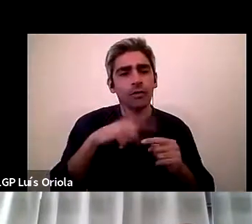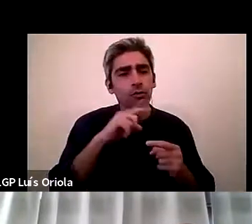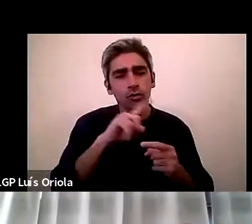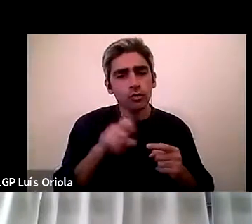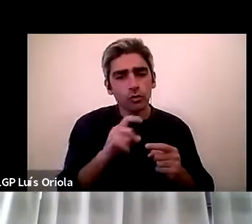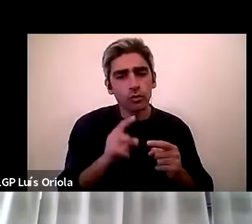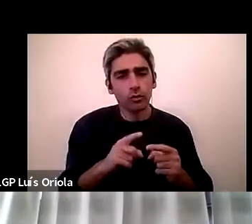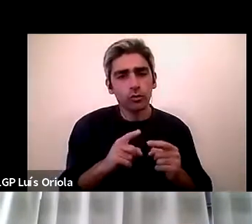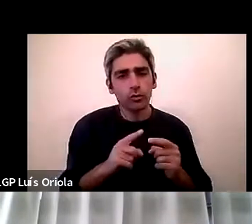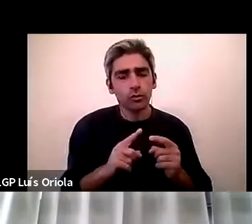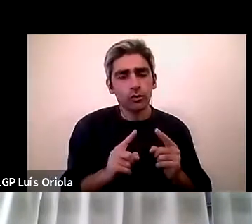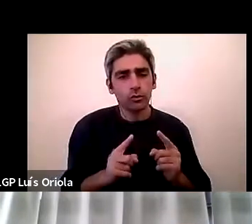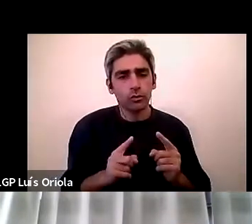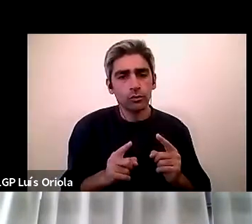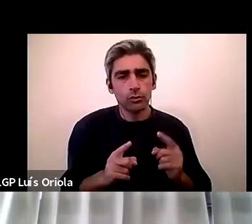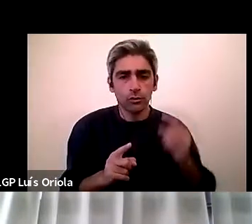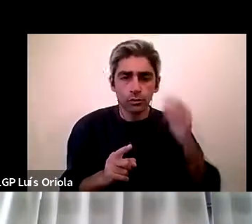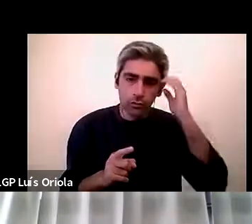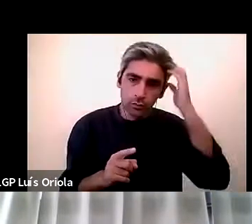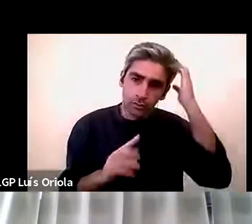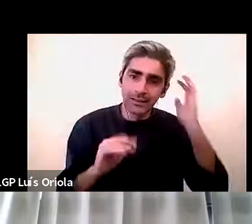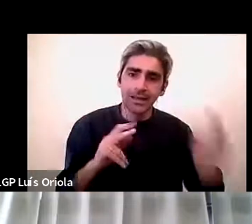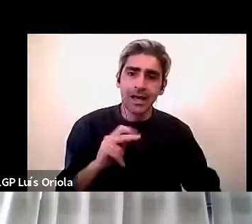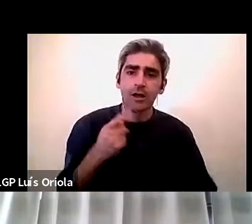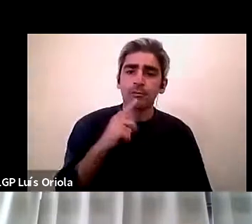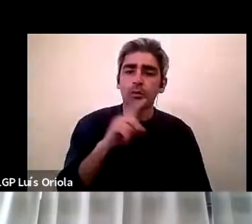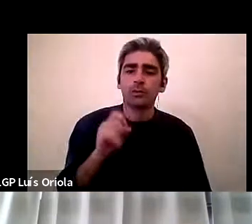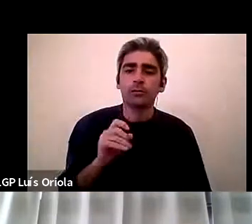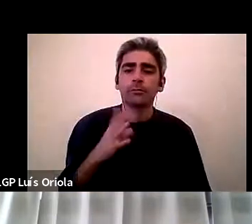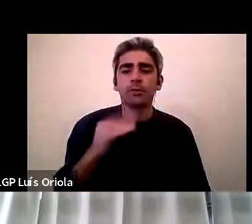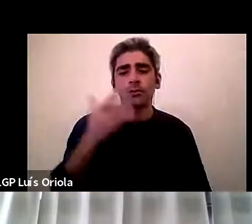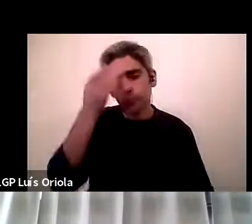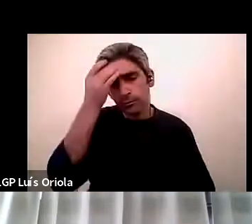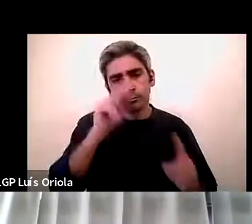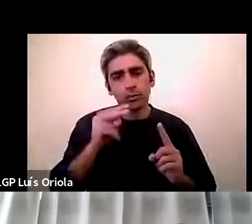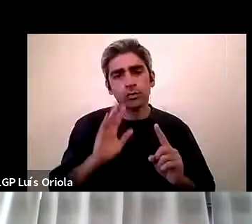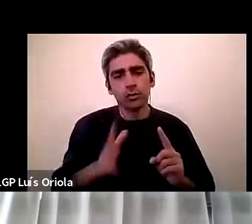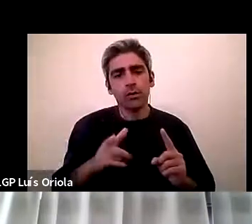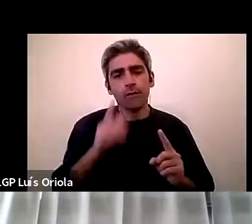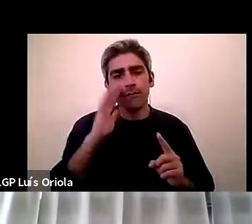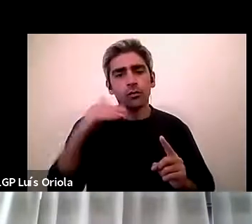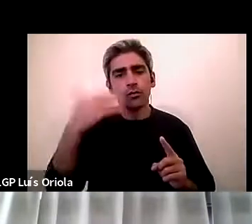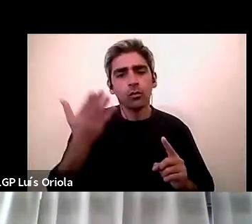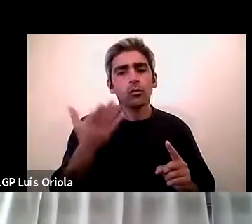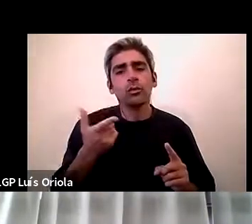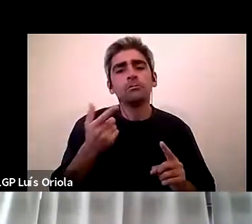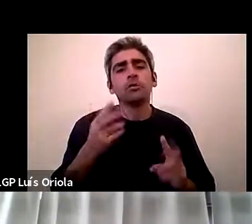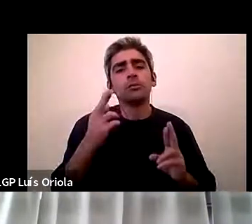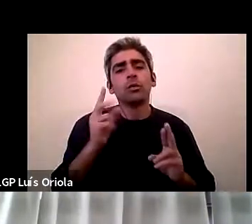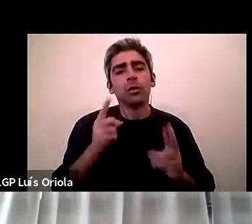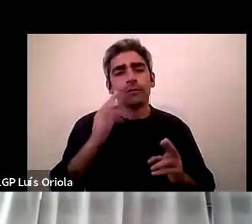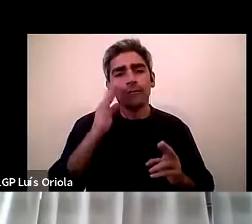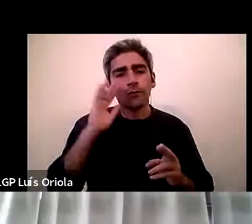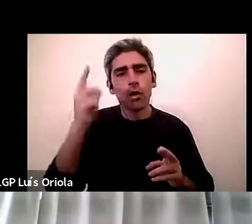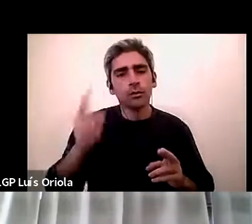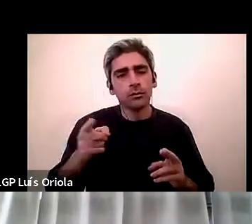questões e a Sara Carrasqueiro perguntaria mais numa perspectiva já de futuro. O que esperar do futuro?